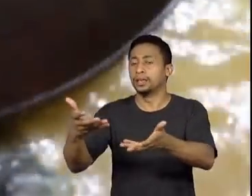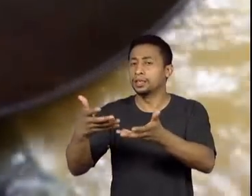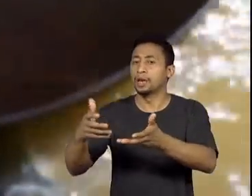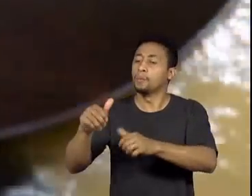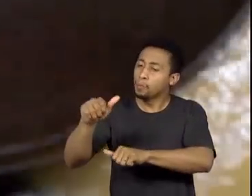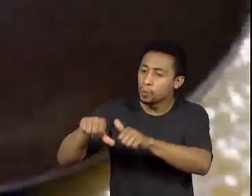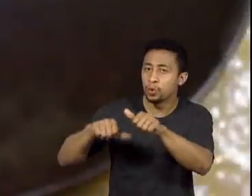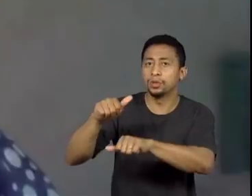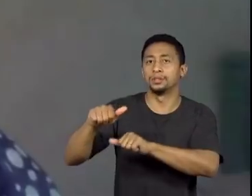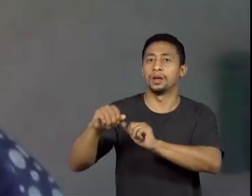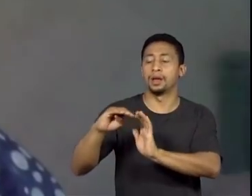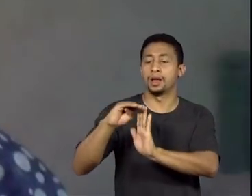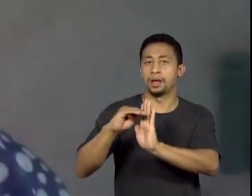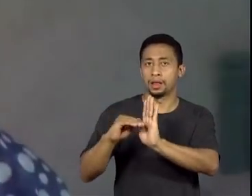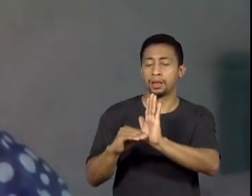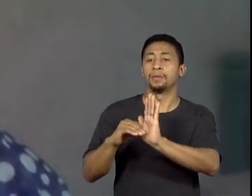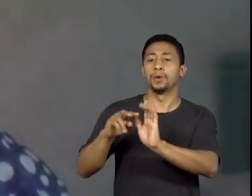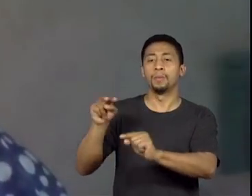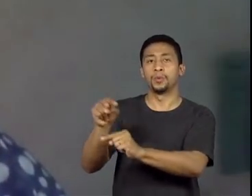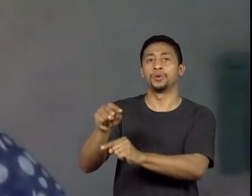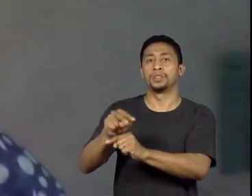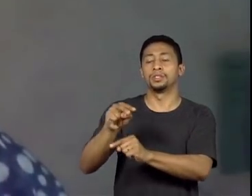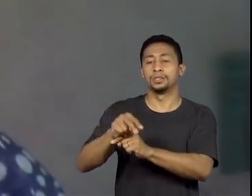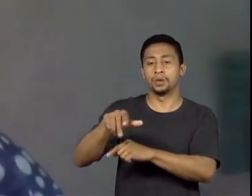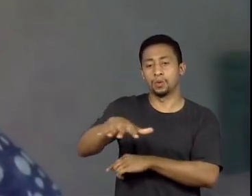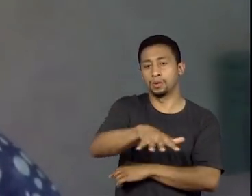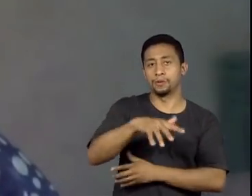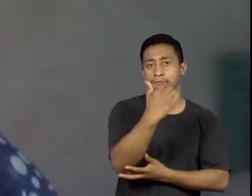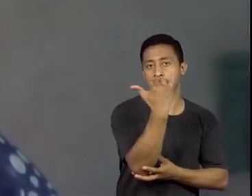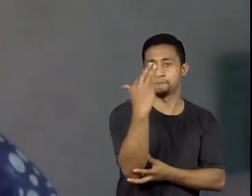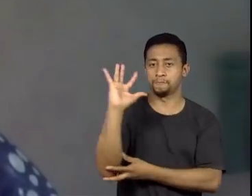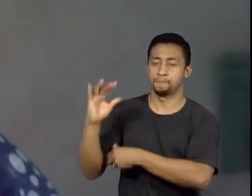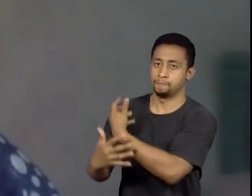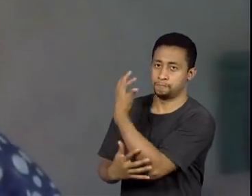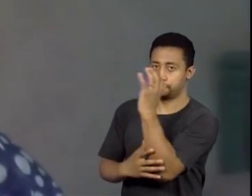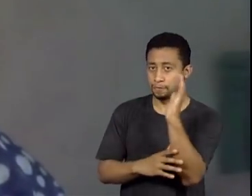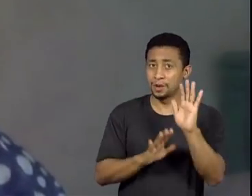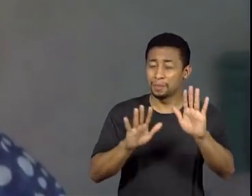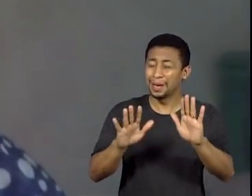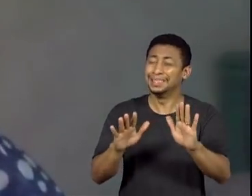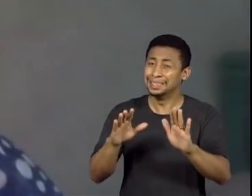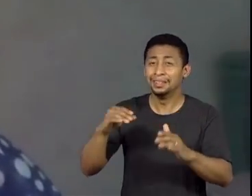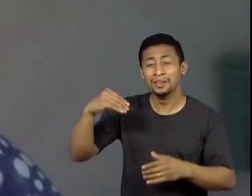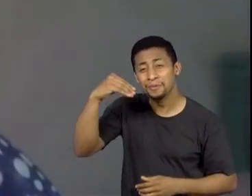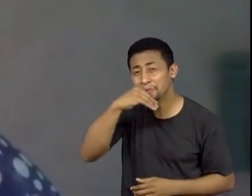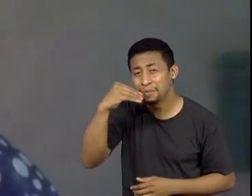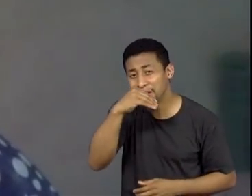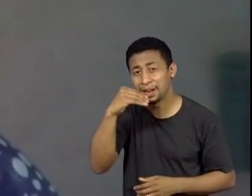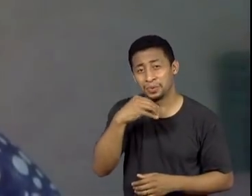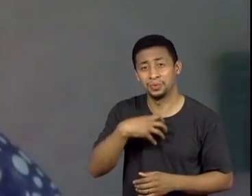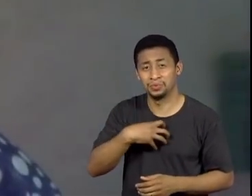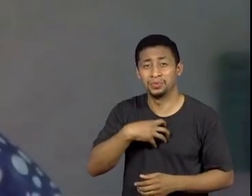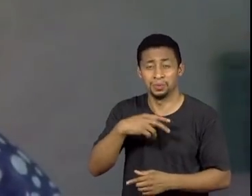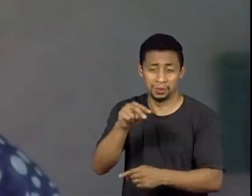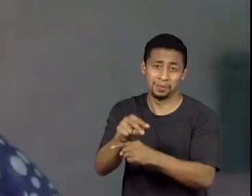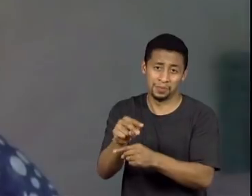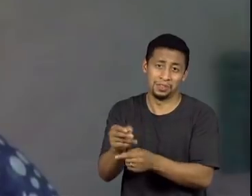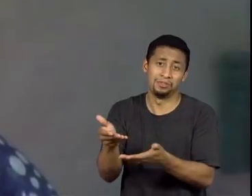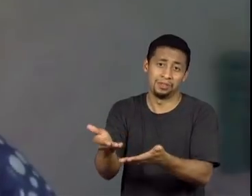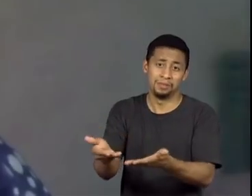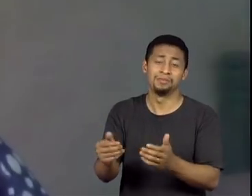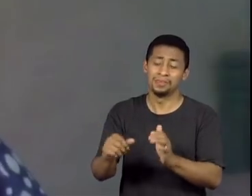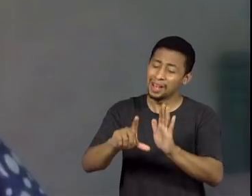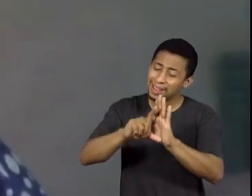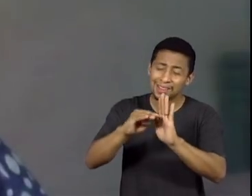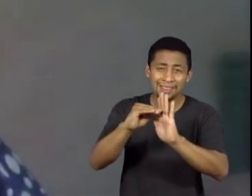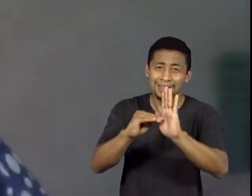proteção ambiental que tem muito menos proteção, né, muito frágil a proteção dela